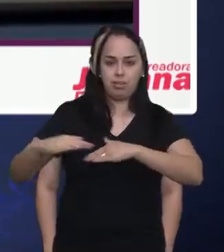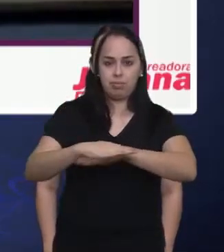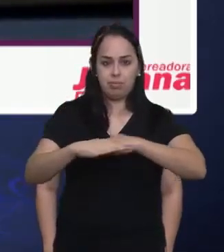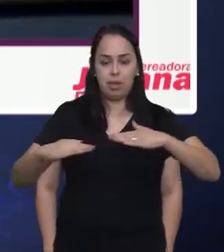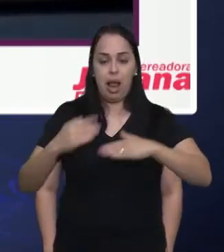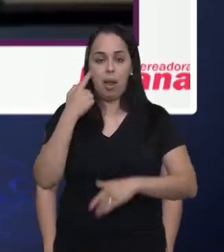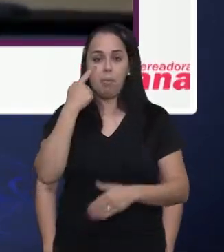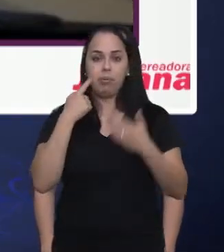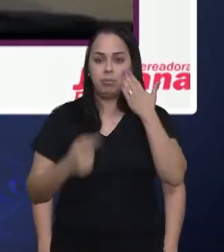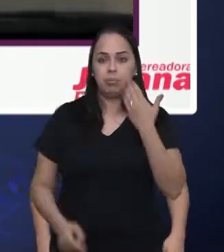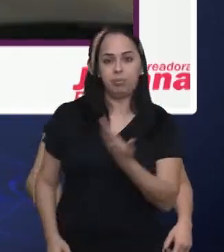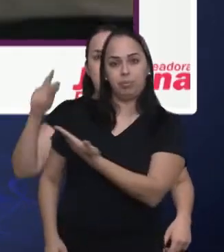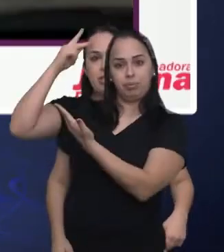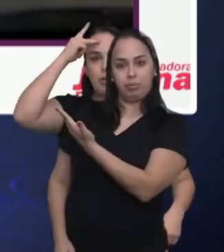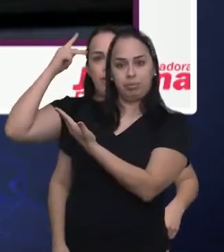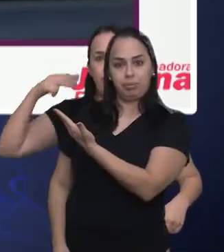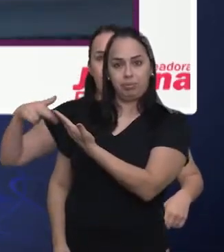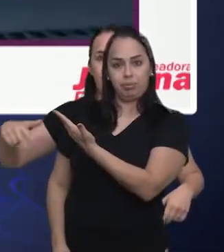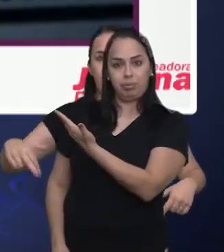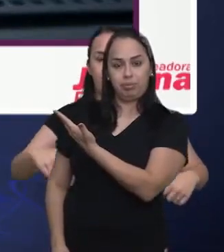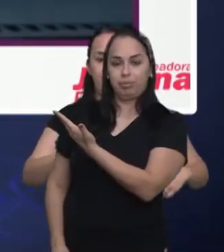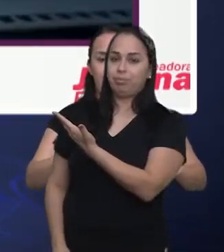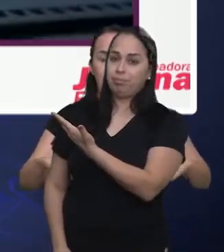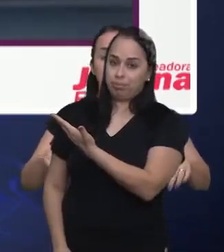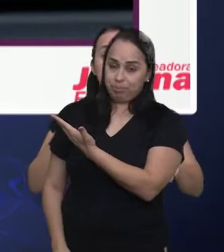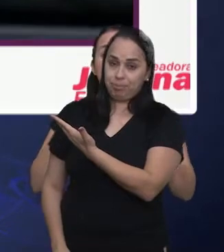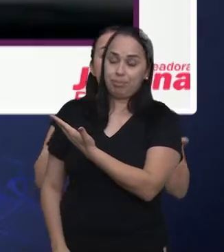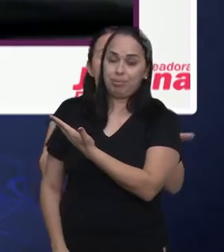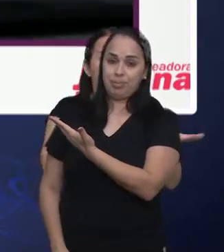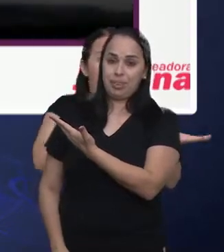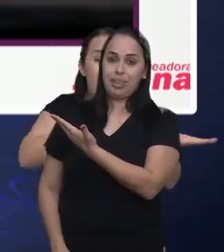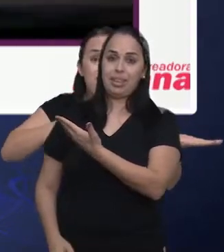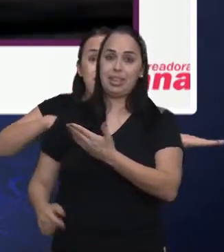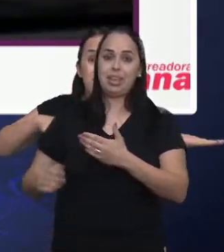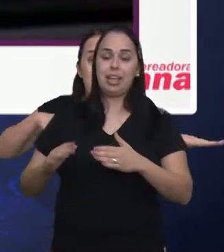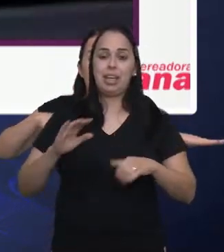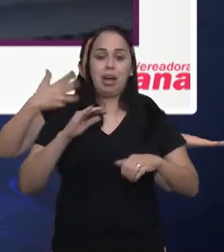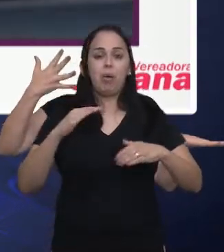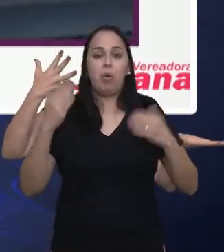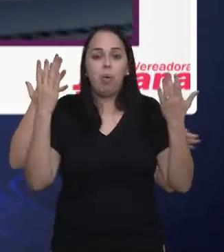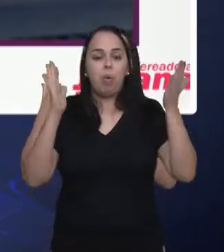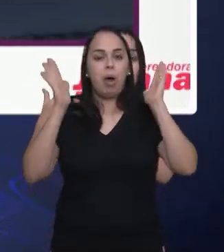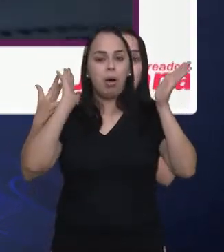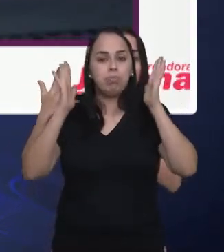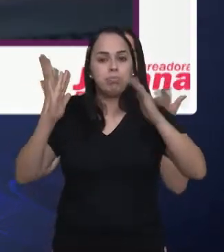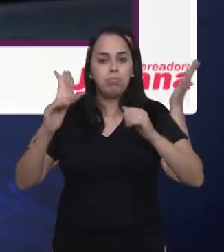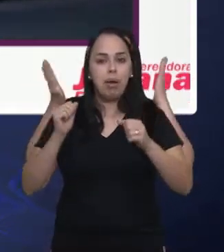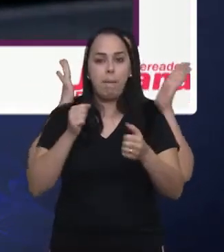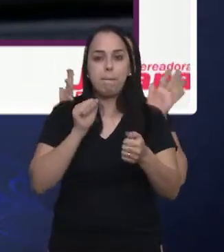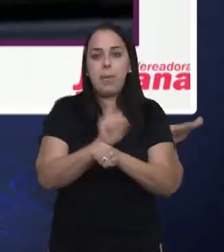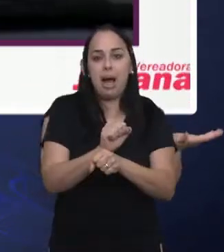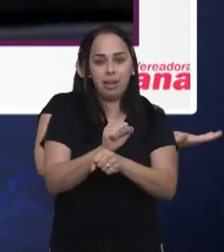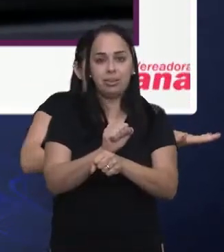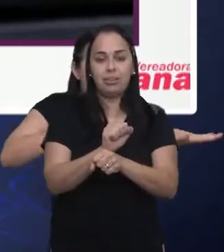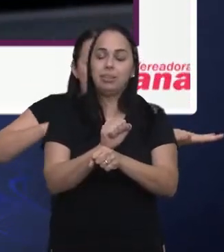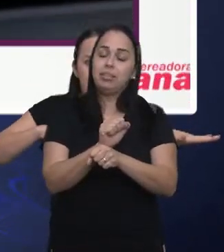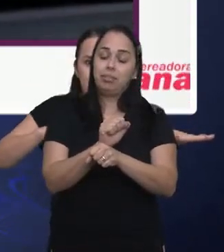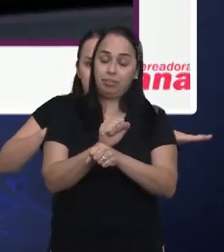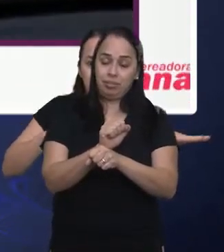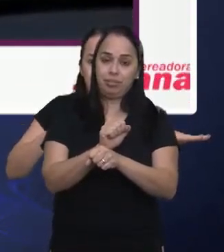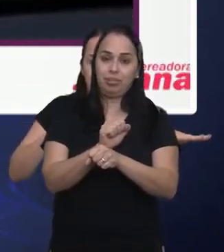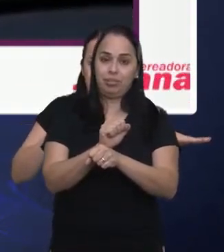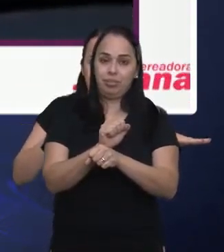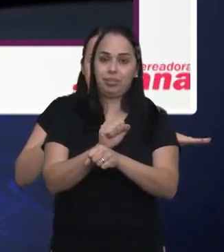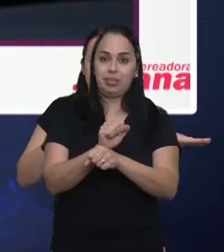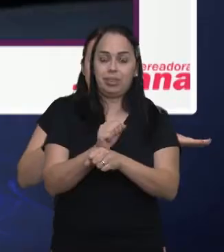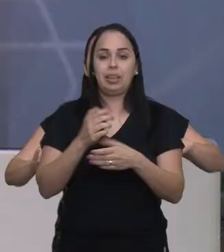mostrou um vídeo em que caminhões estariam estacionados de maneira irregular em um trecho da Estrada Velha, que compreende o bairro Jardim das Flores,